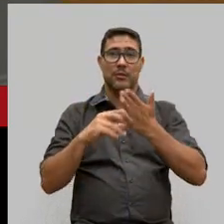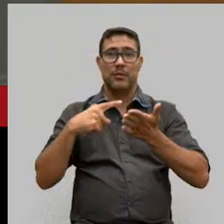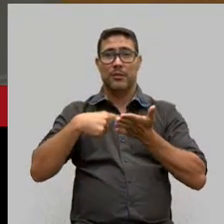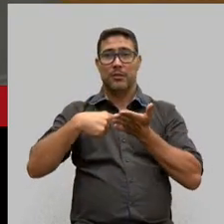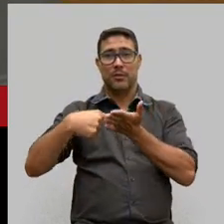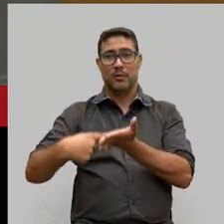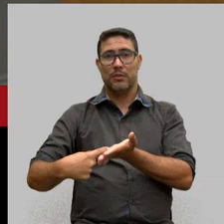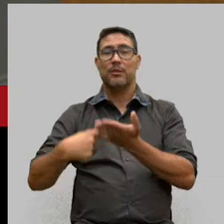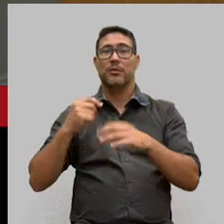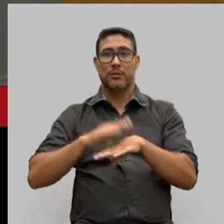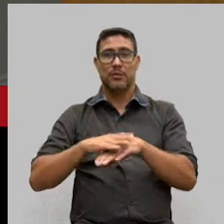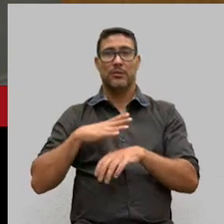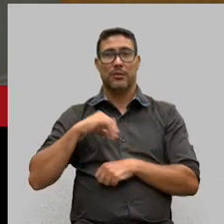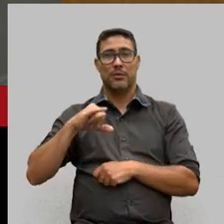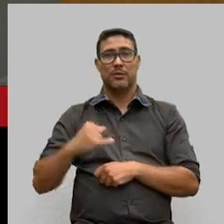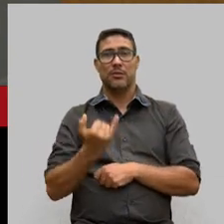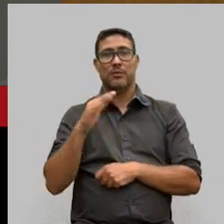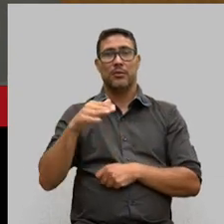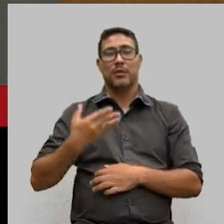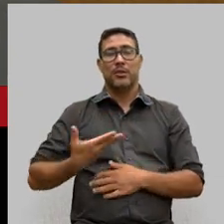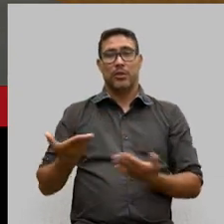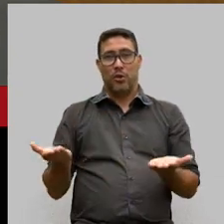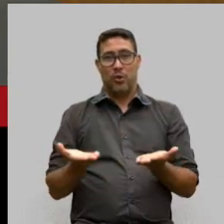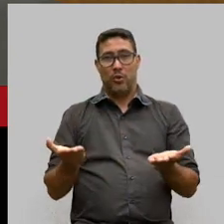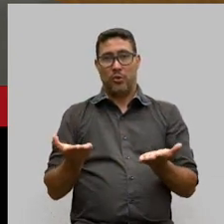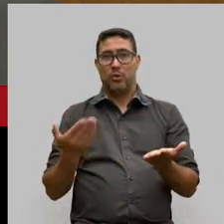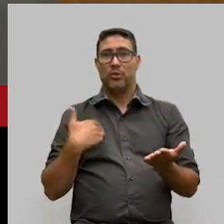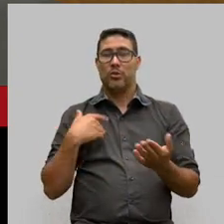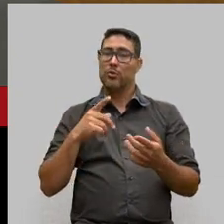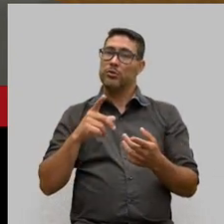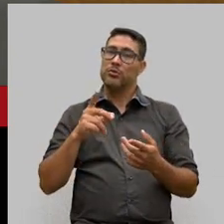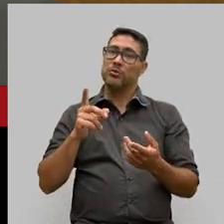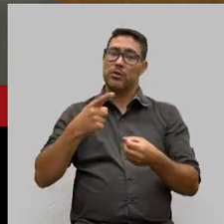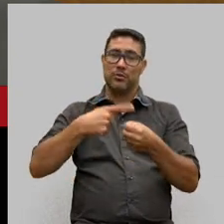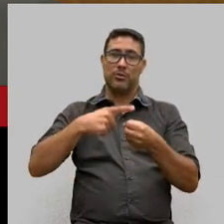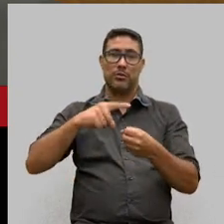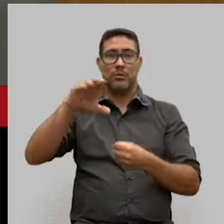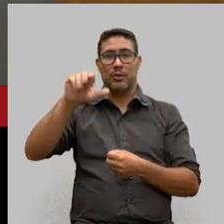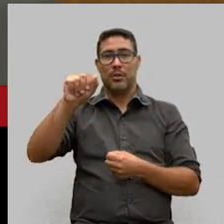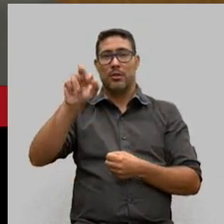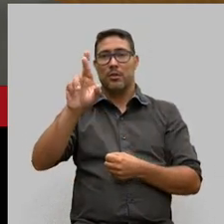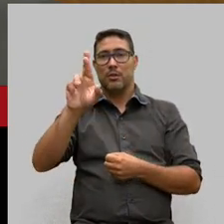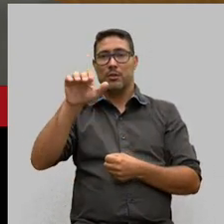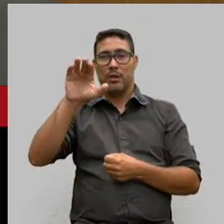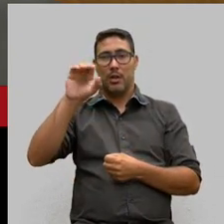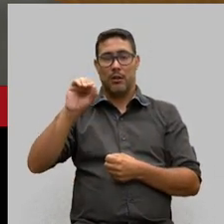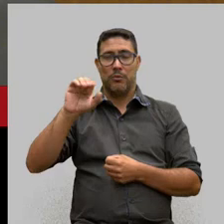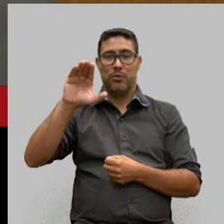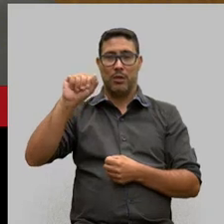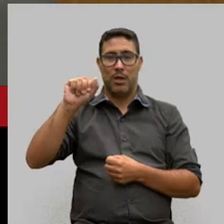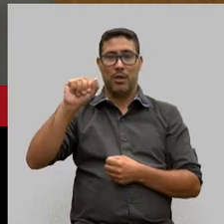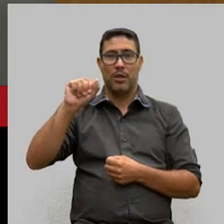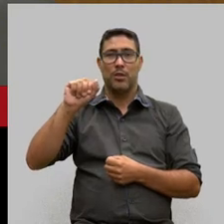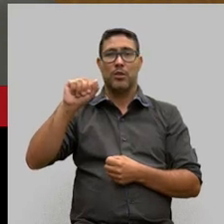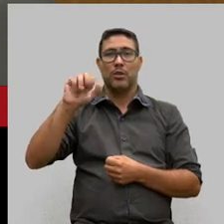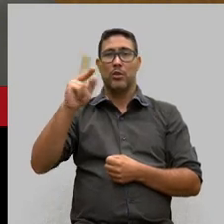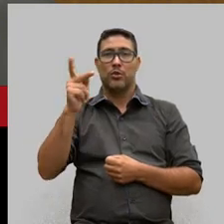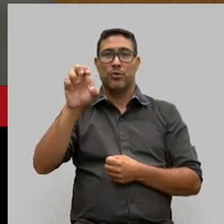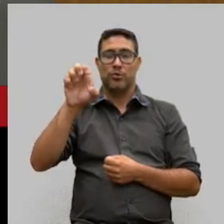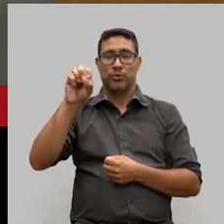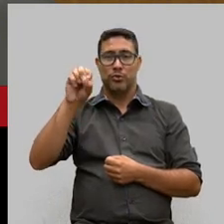essa oportunidade de estar aqui hoje representando o meu Município de cm da cachoeira e expressar minha felicidade